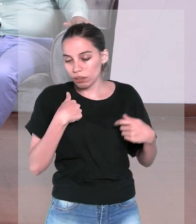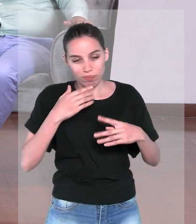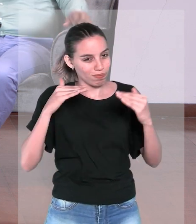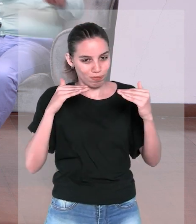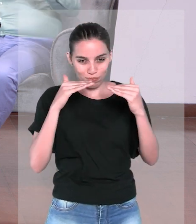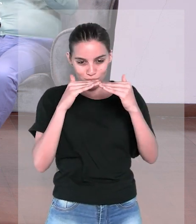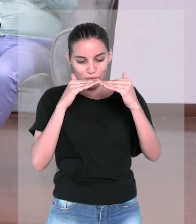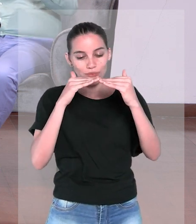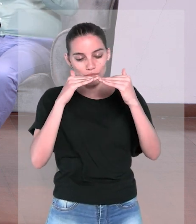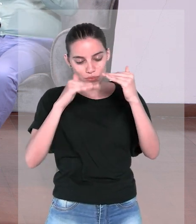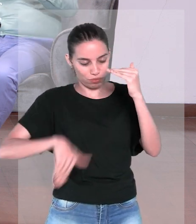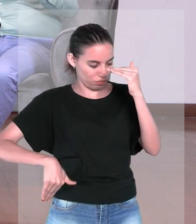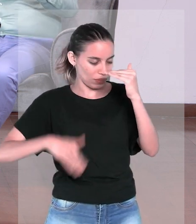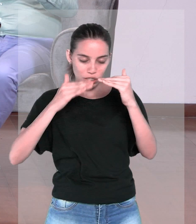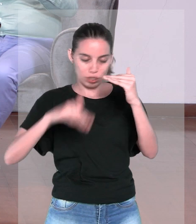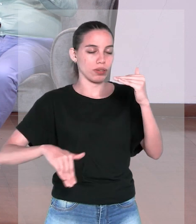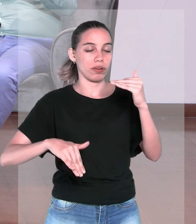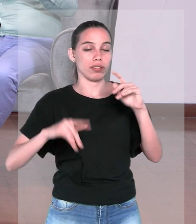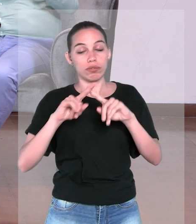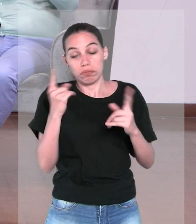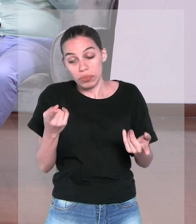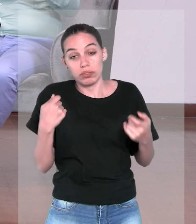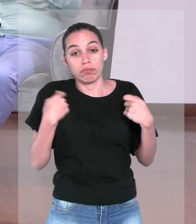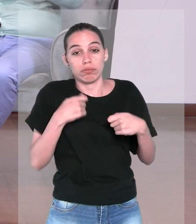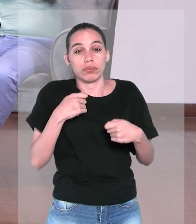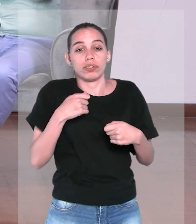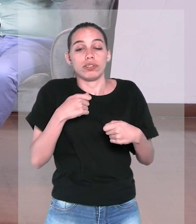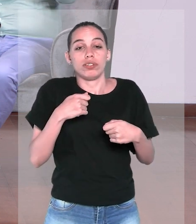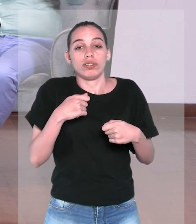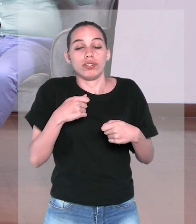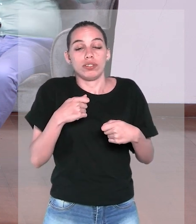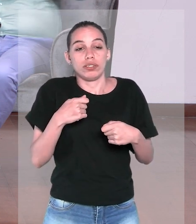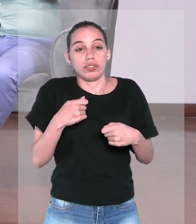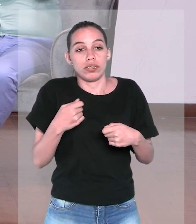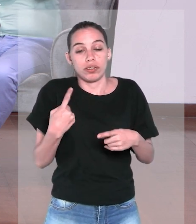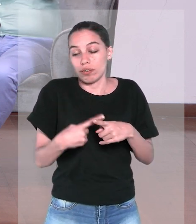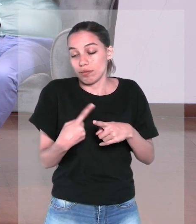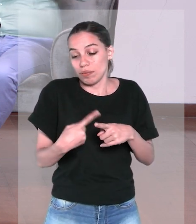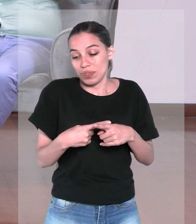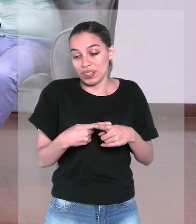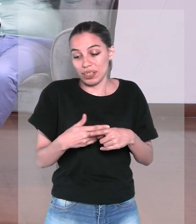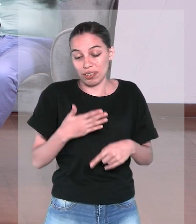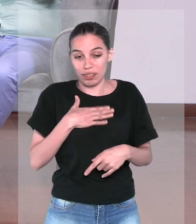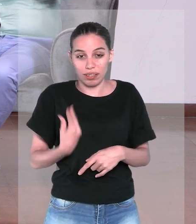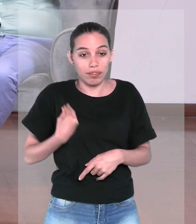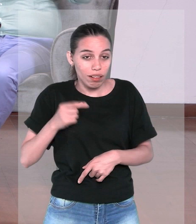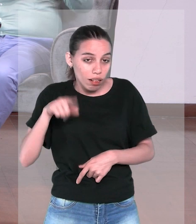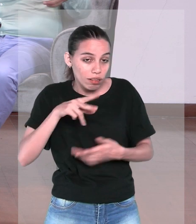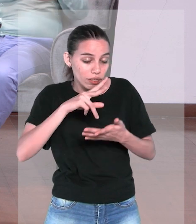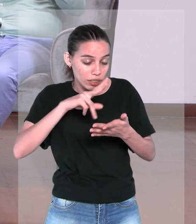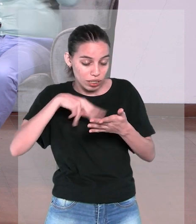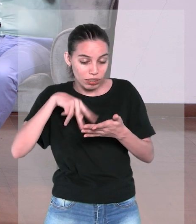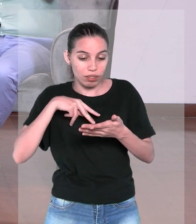é diferente. A terceira pergunta é sobre o meu mundo, né, de como é que eu ando